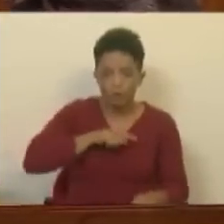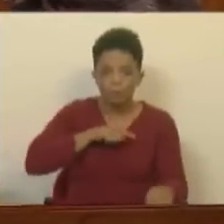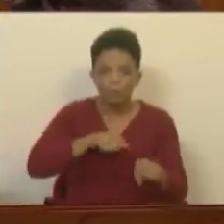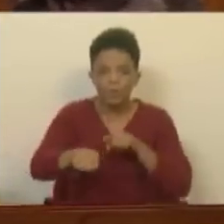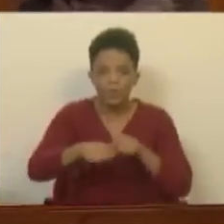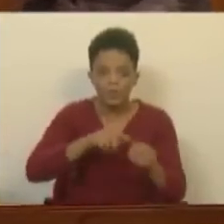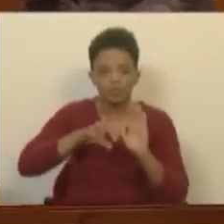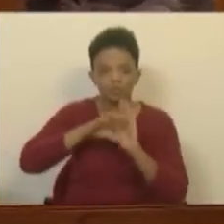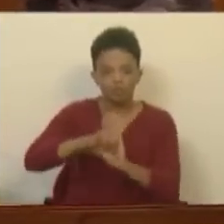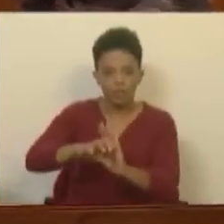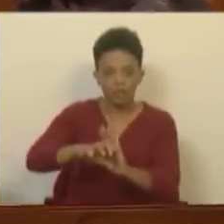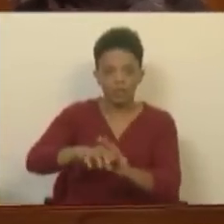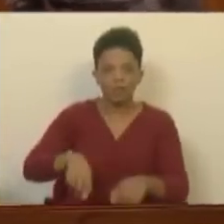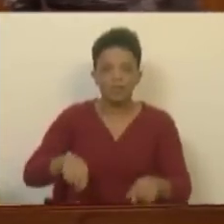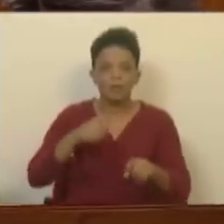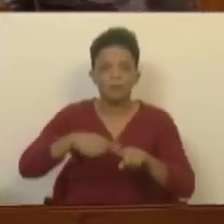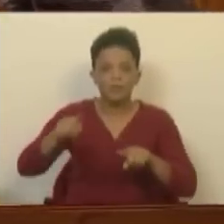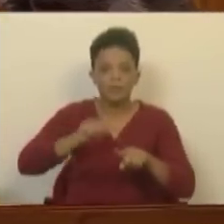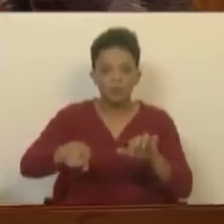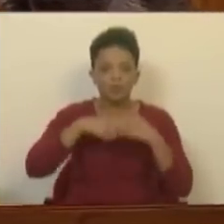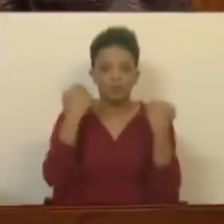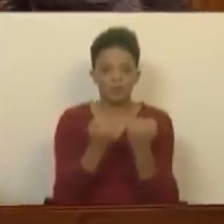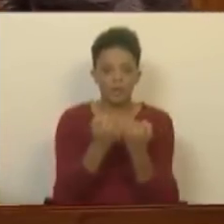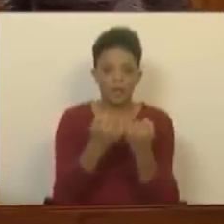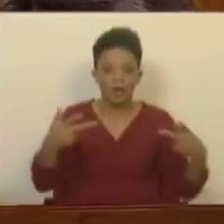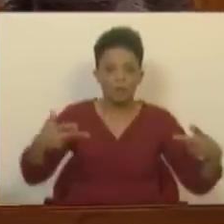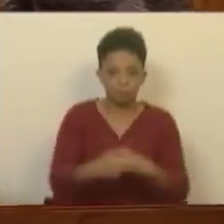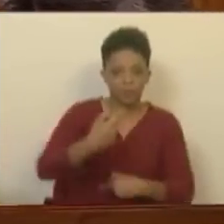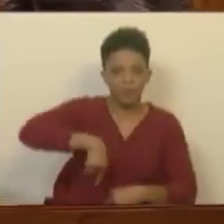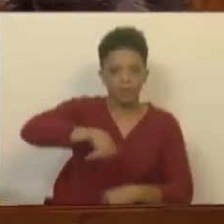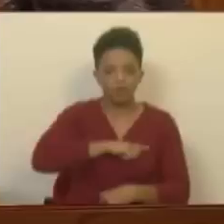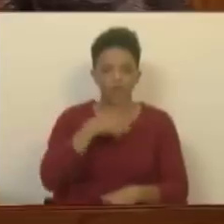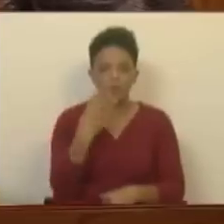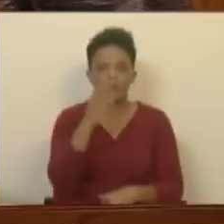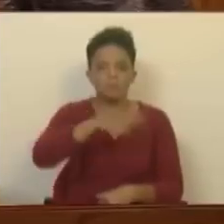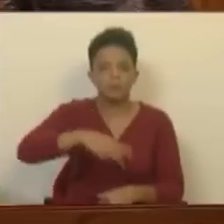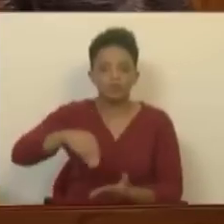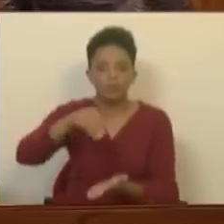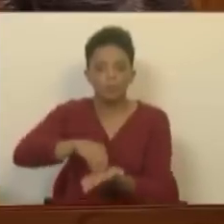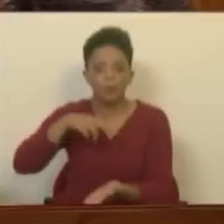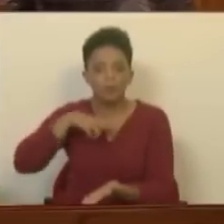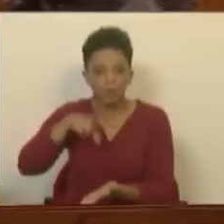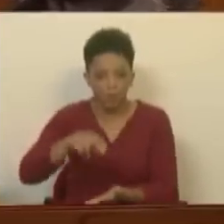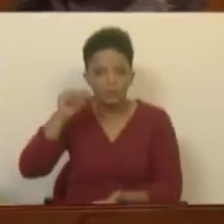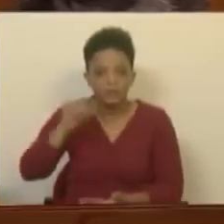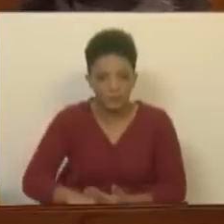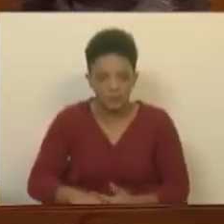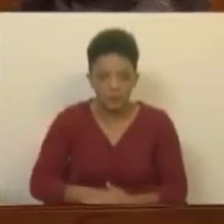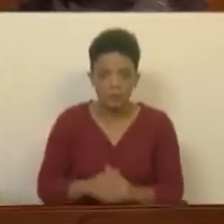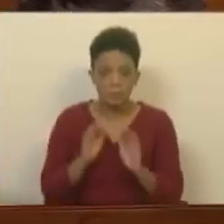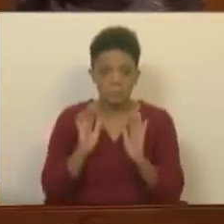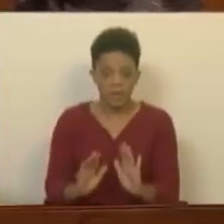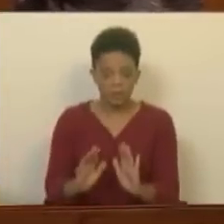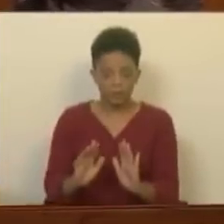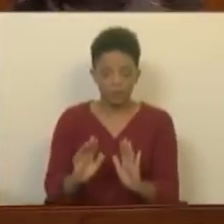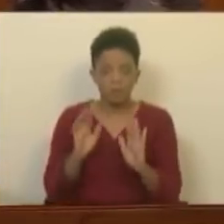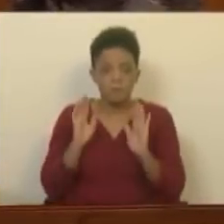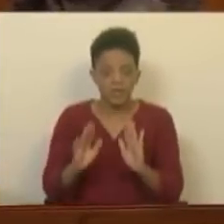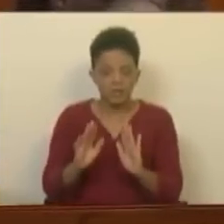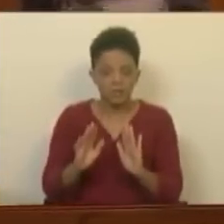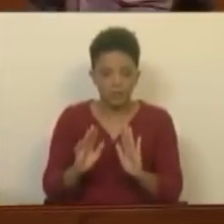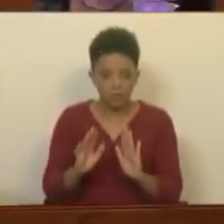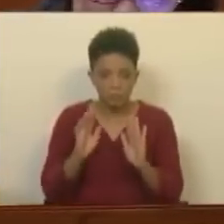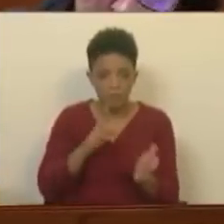chega de dominação das prestações sociais nós estaríamos 4 milhões de pobres em Portugal aquilo que aquilo que